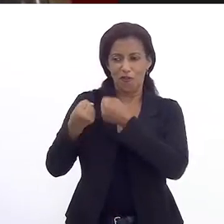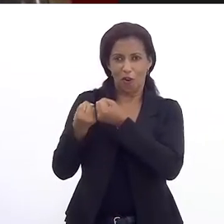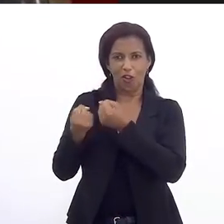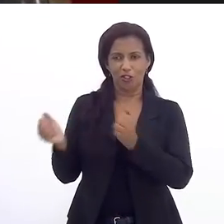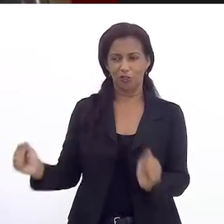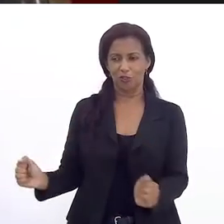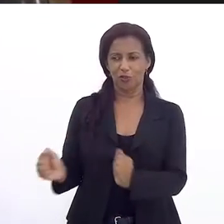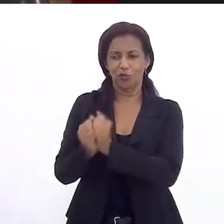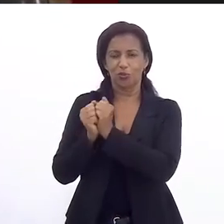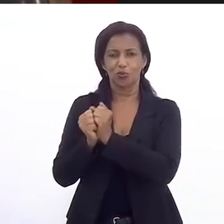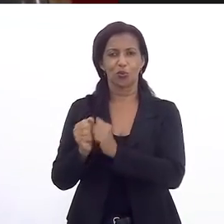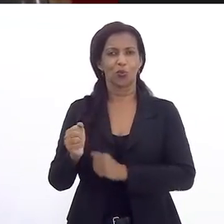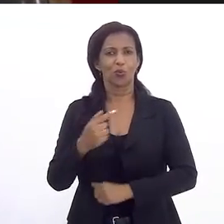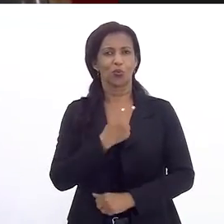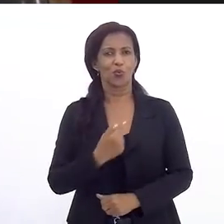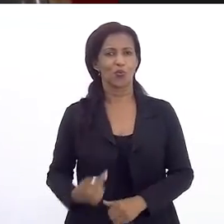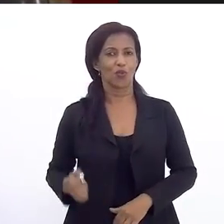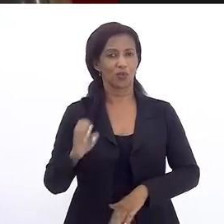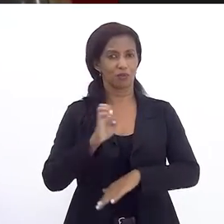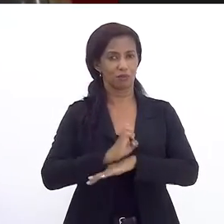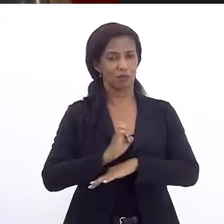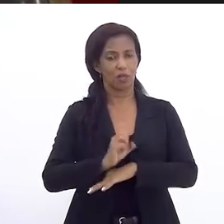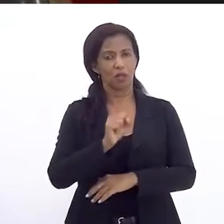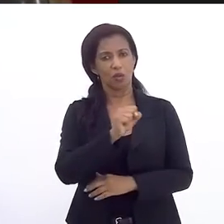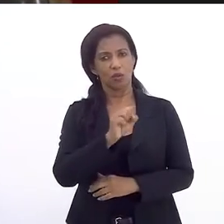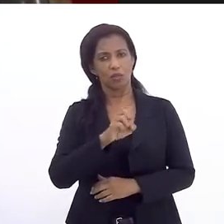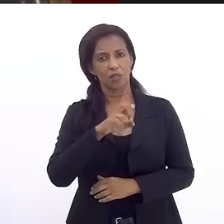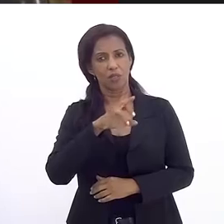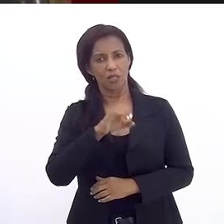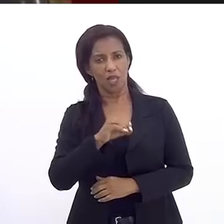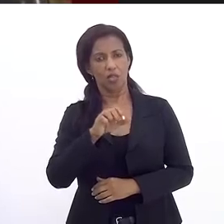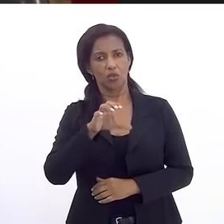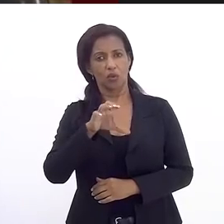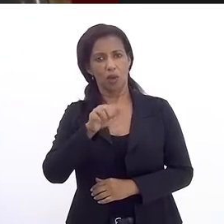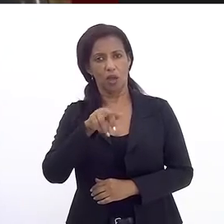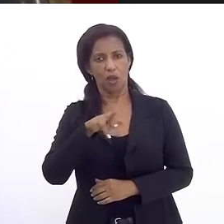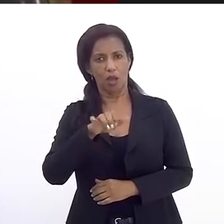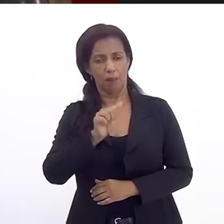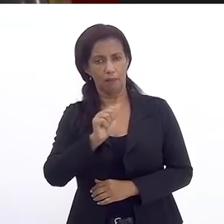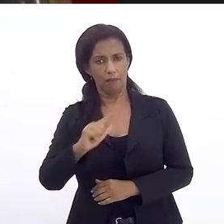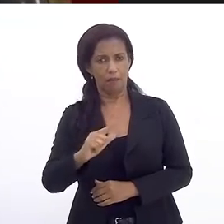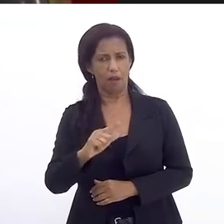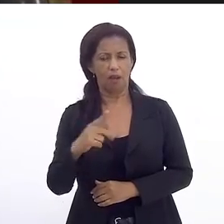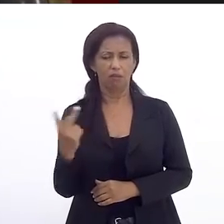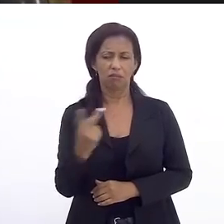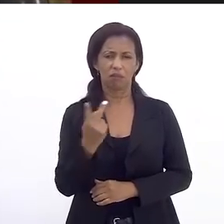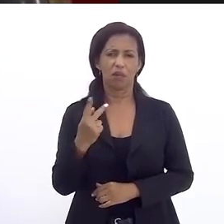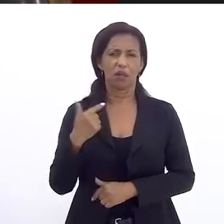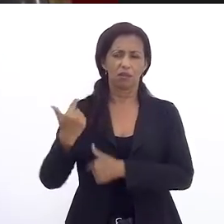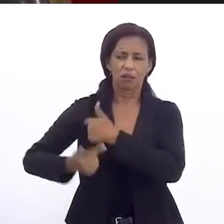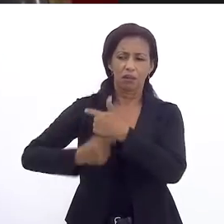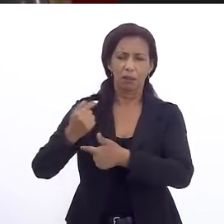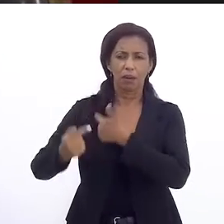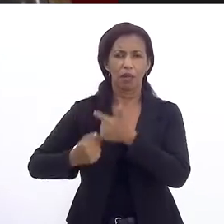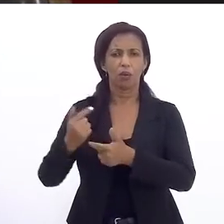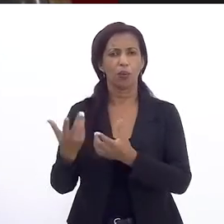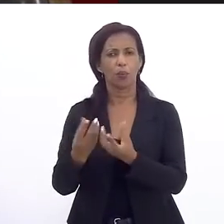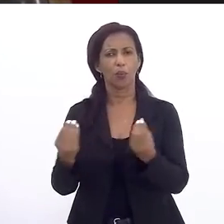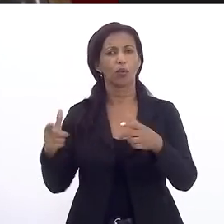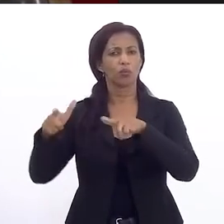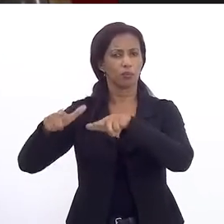um padrinho muito forte, que era o deputado Paulo Melo, junto com o governo do estado, na pessoa do governador Sérgio Cabral,